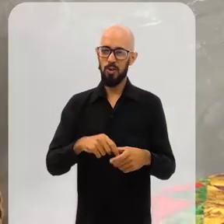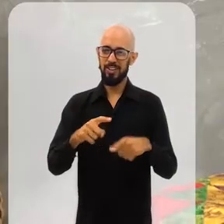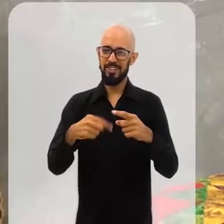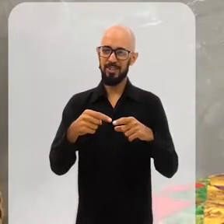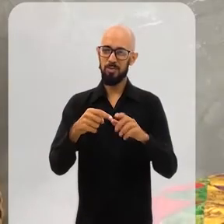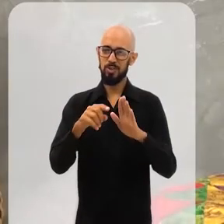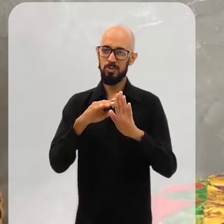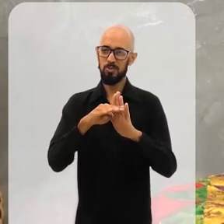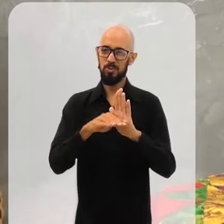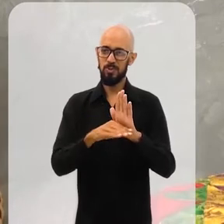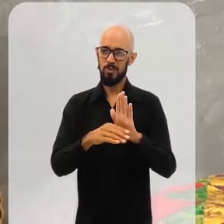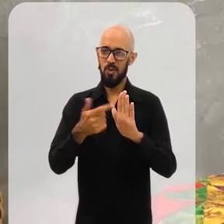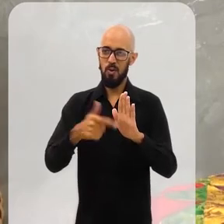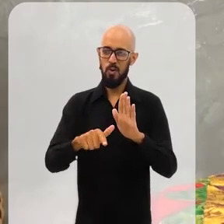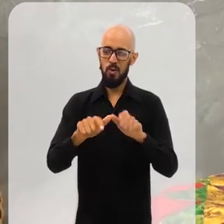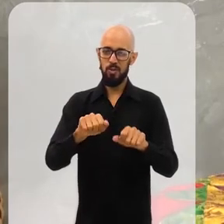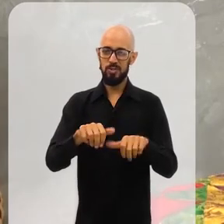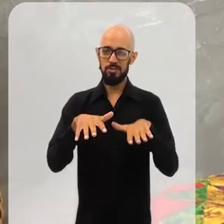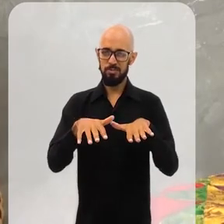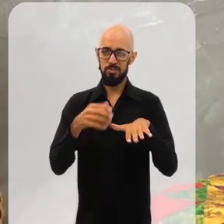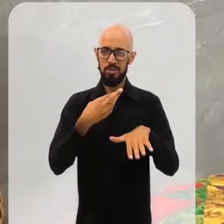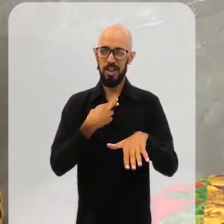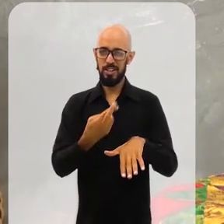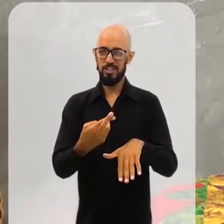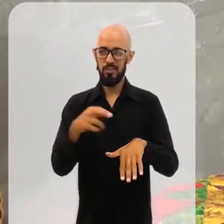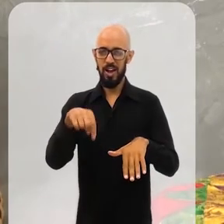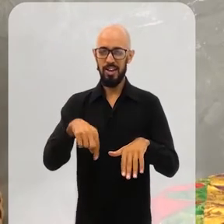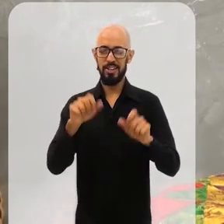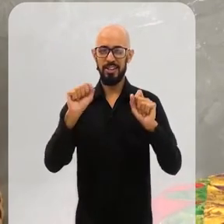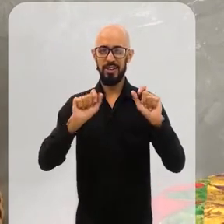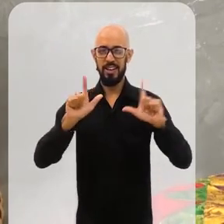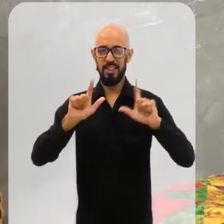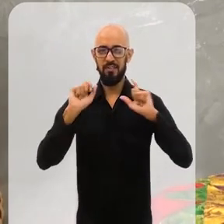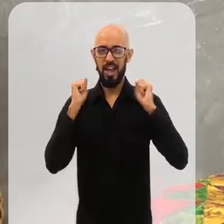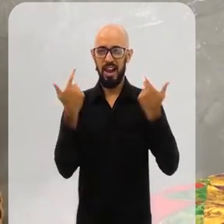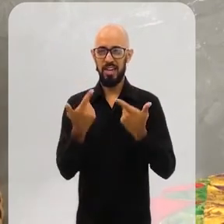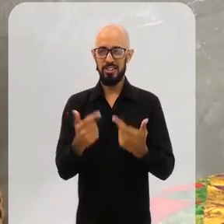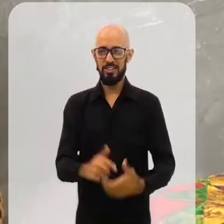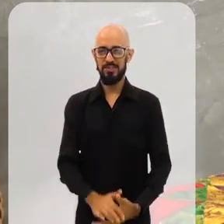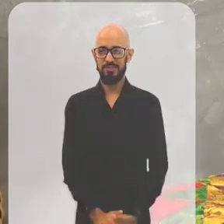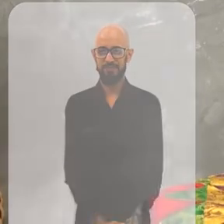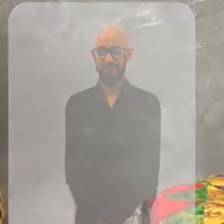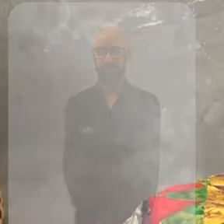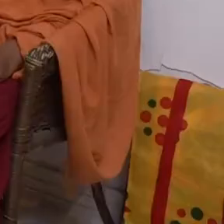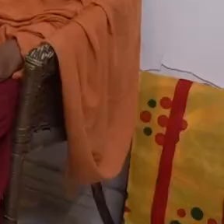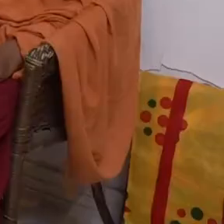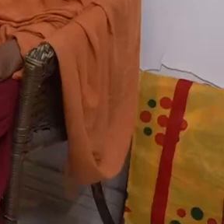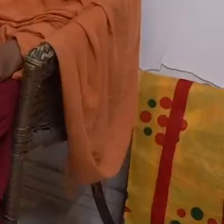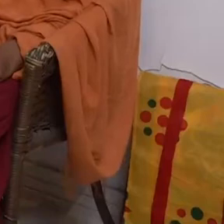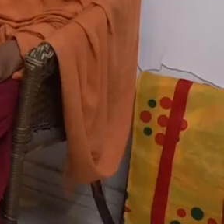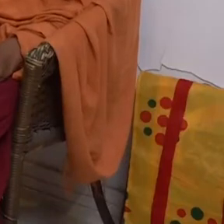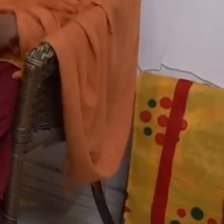de volta com o próximo programa Expo Religião, aqui na TV Alerj, o canal do povo.